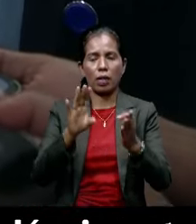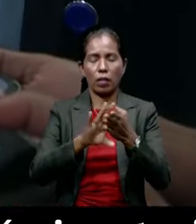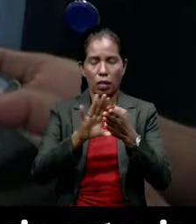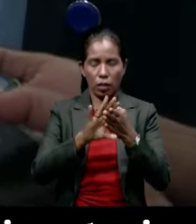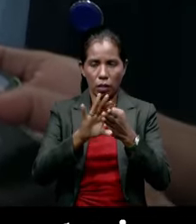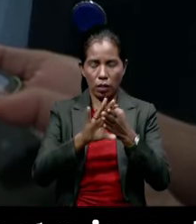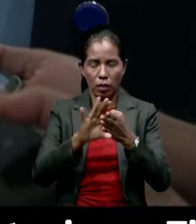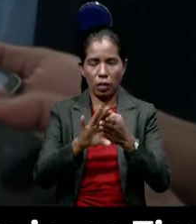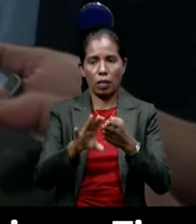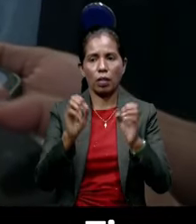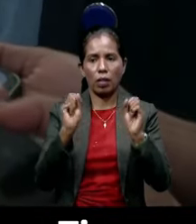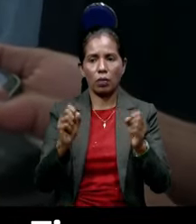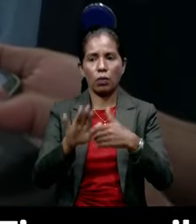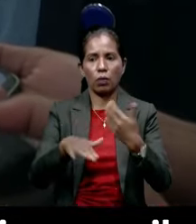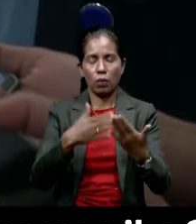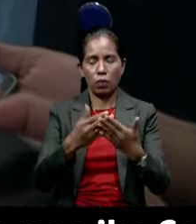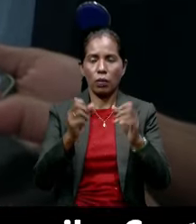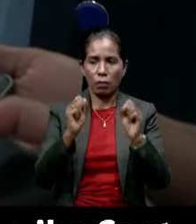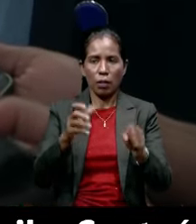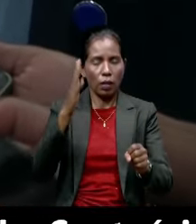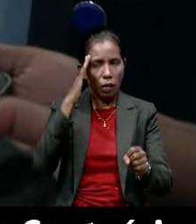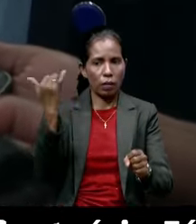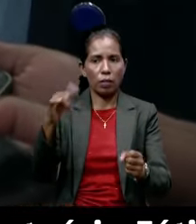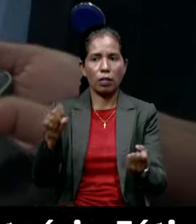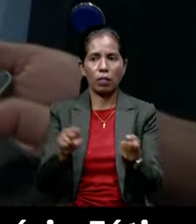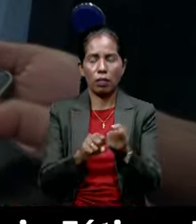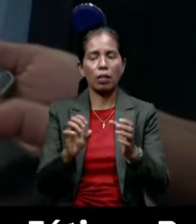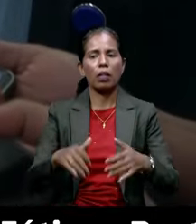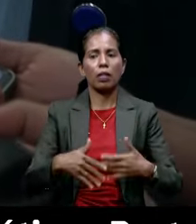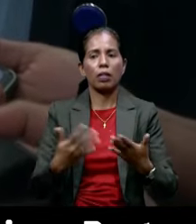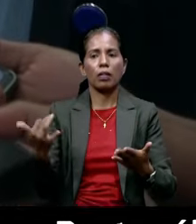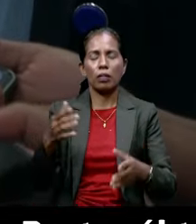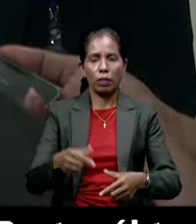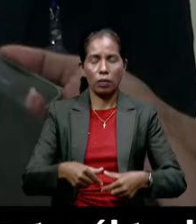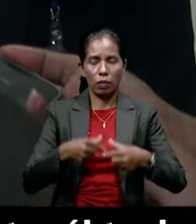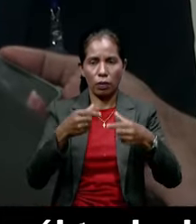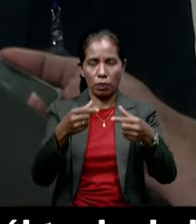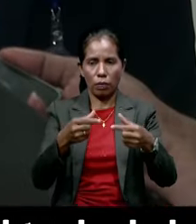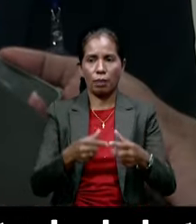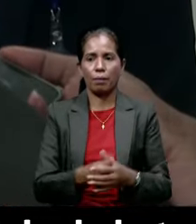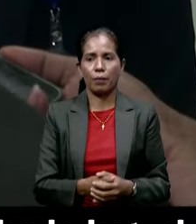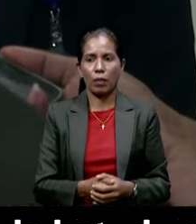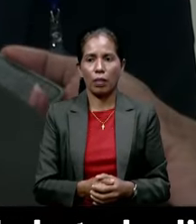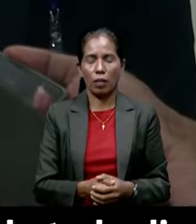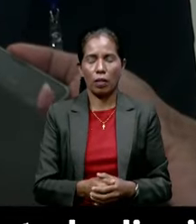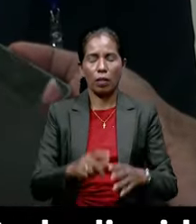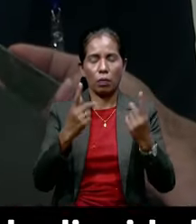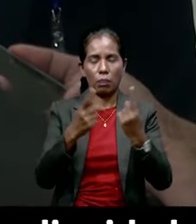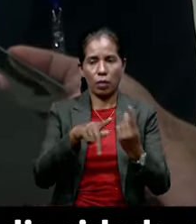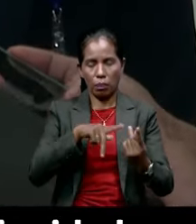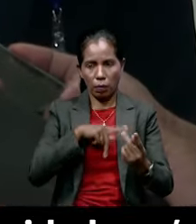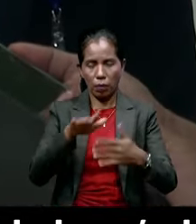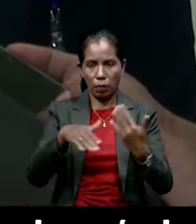lançamento né, não você teve a tua todo já tem né ser né contribuição gira mas será for durante né setor privado será né bem